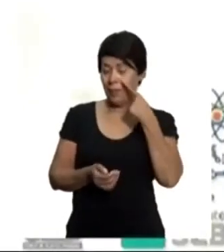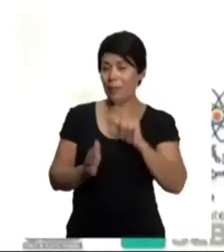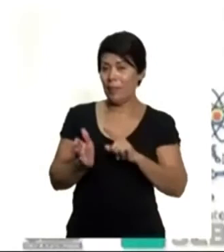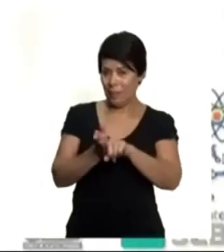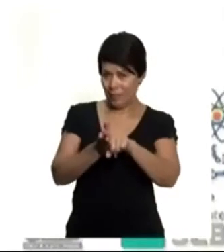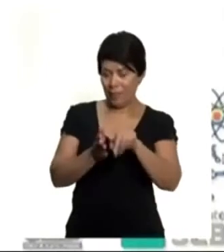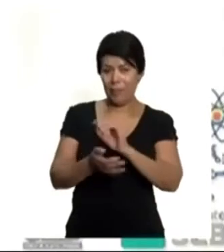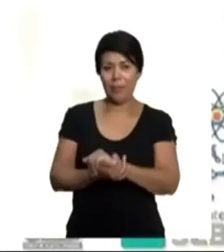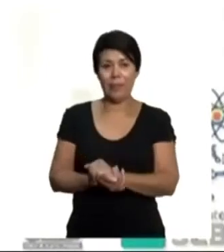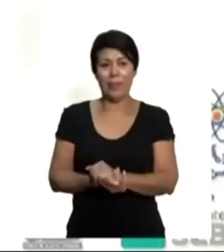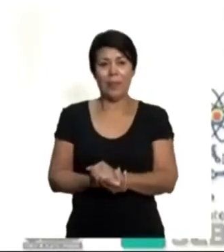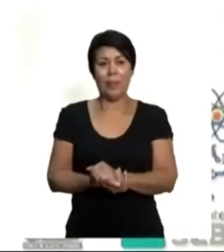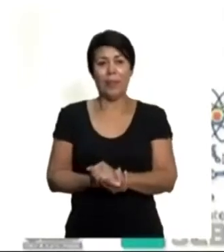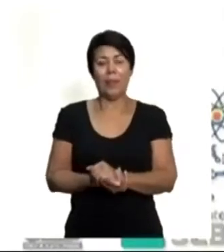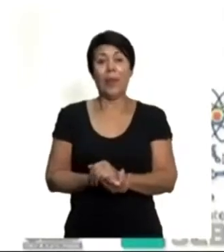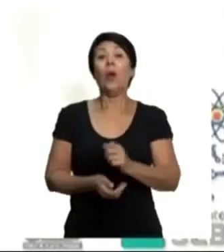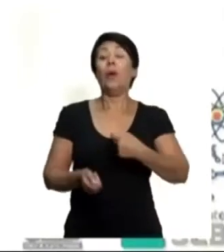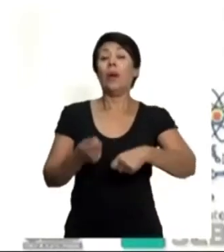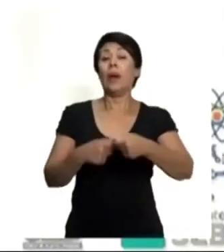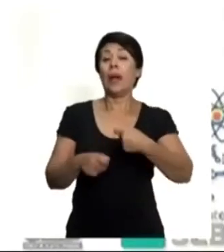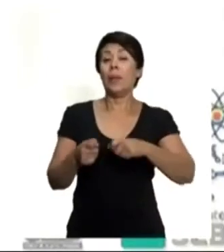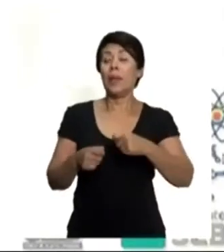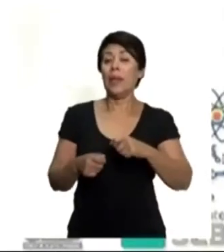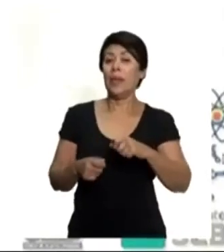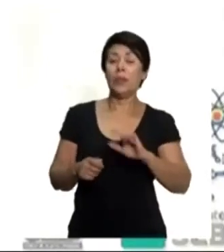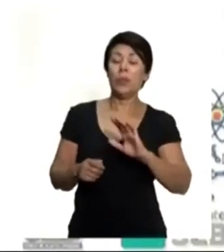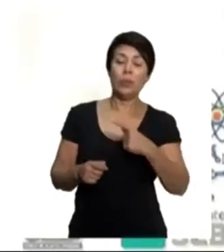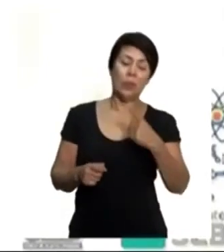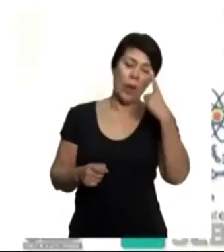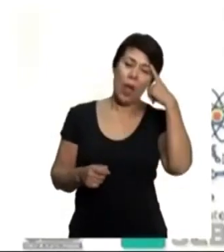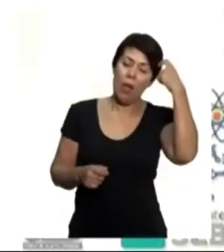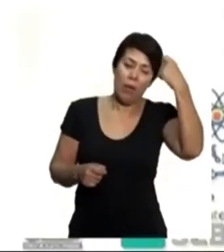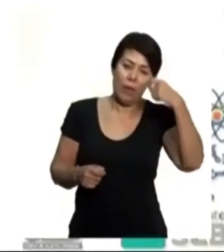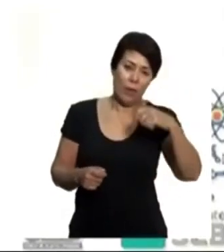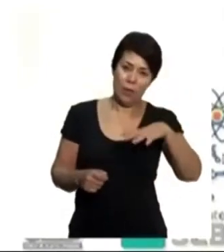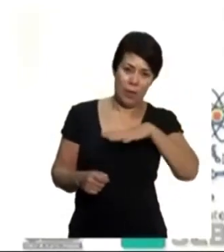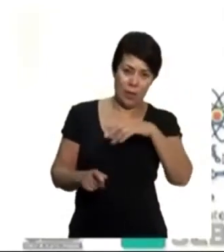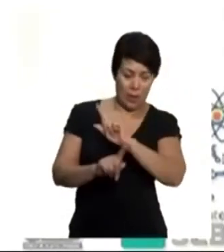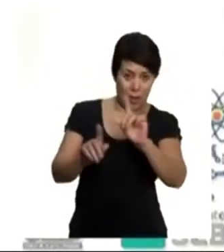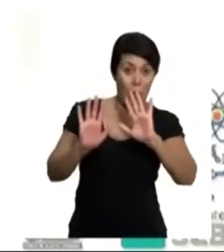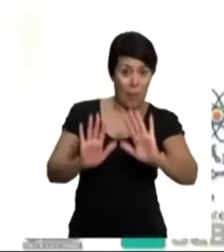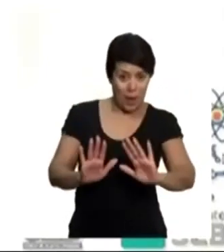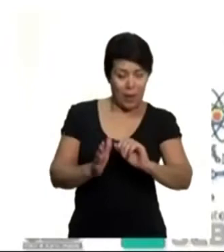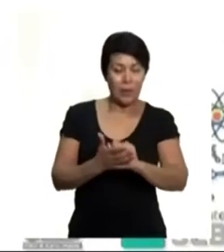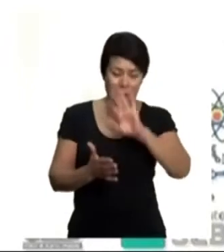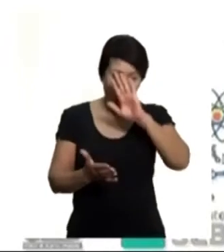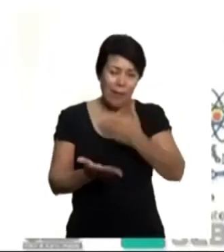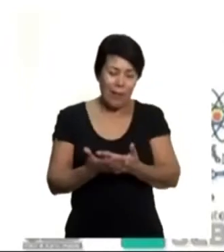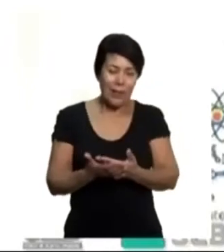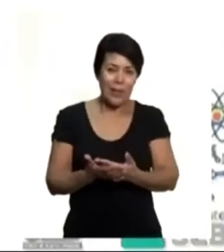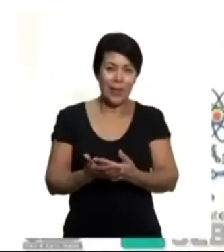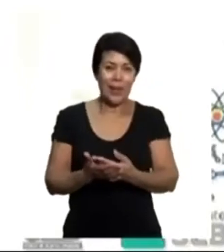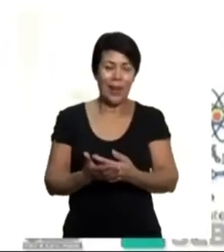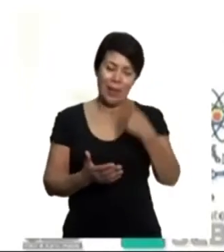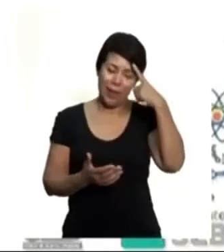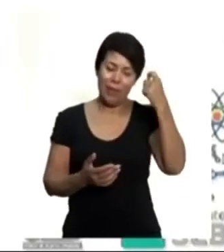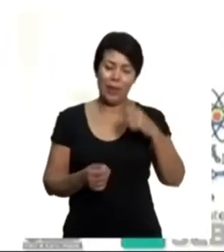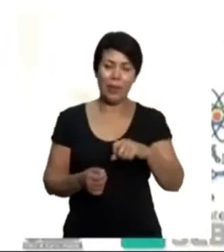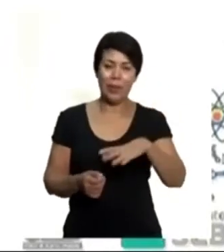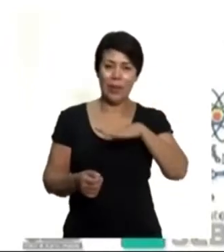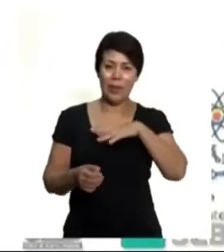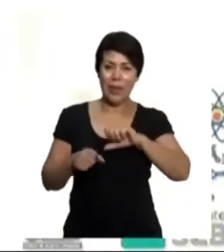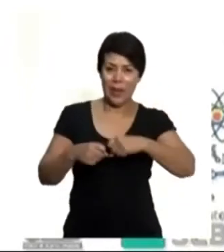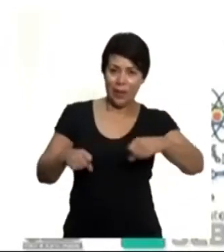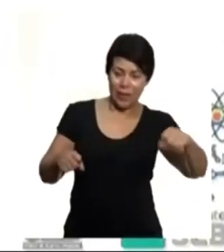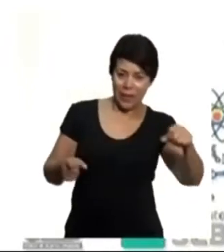né? O capitalismo pode não ter inventado a cidade, mas indiscutivelmente inventou a cidade grande. Criou a